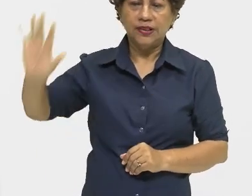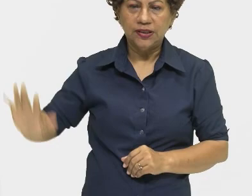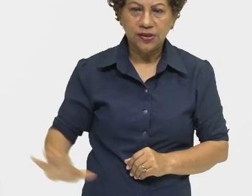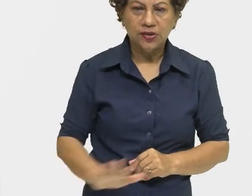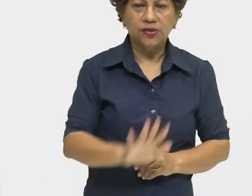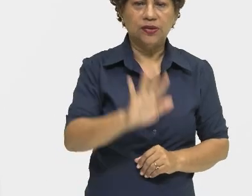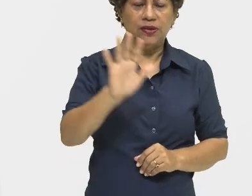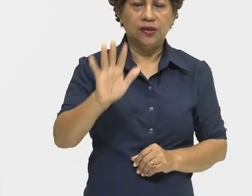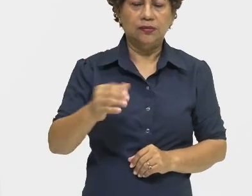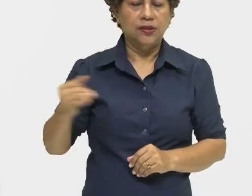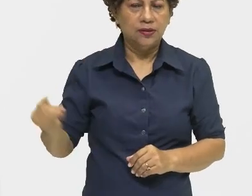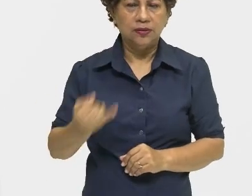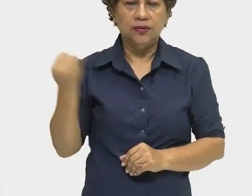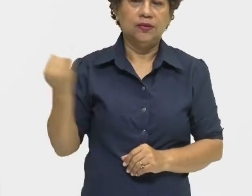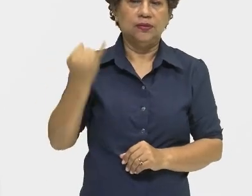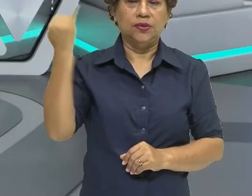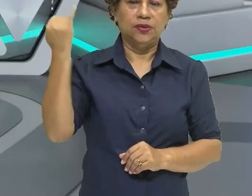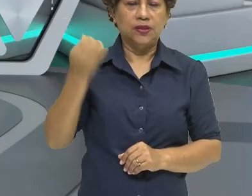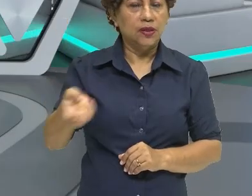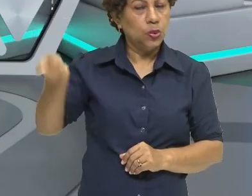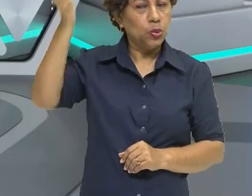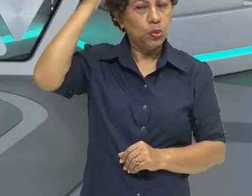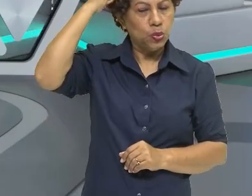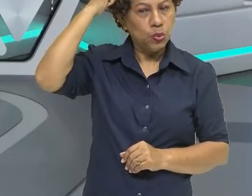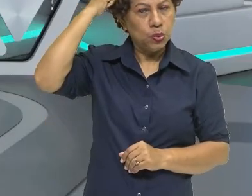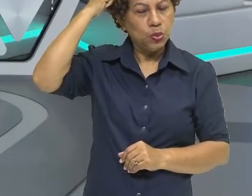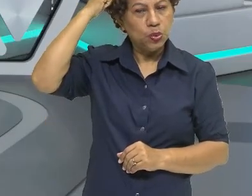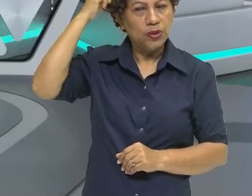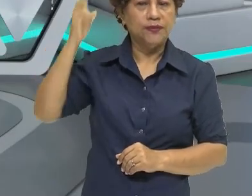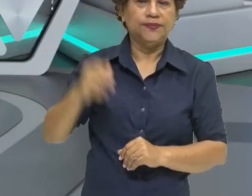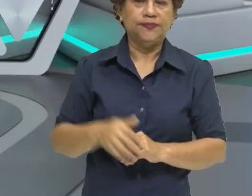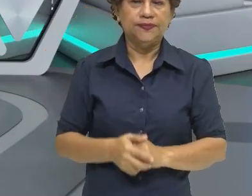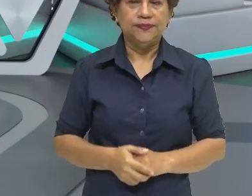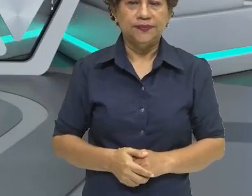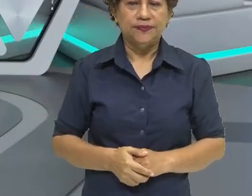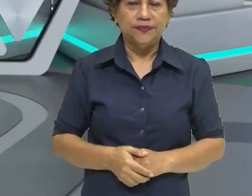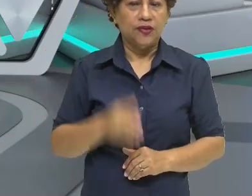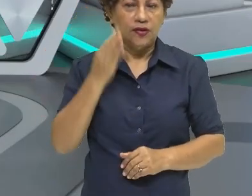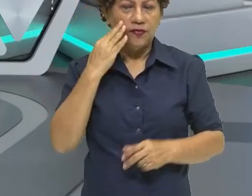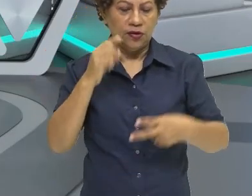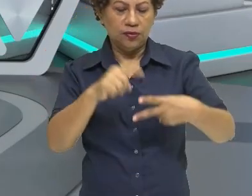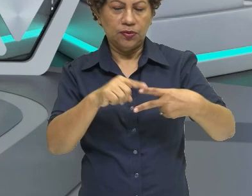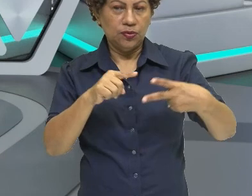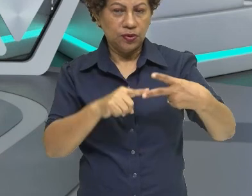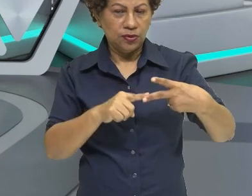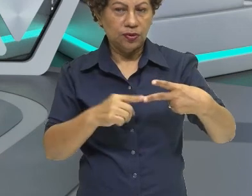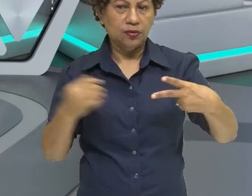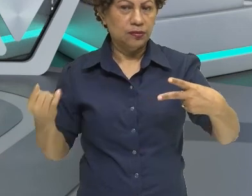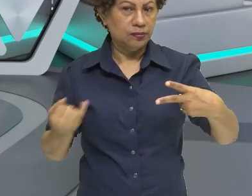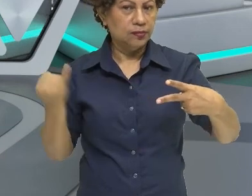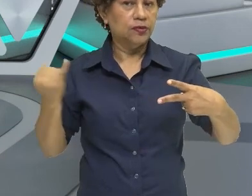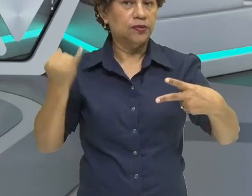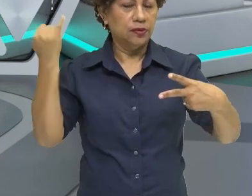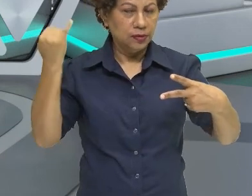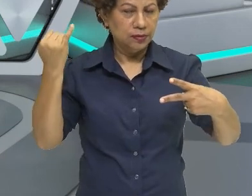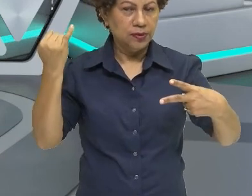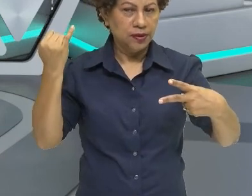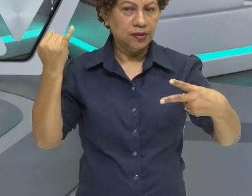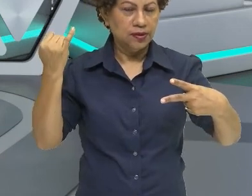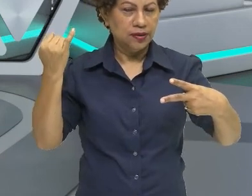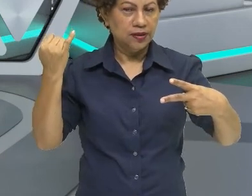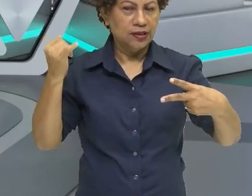e Artístico Nacional. Olha só, vimos duas danças que são reconhecidas como